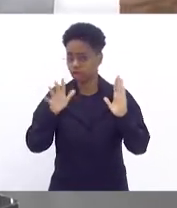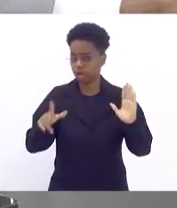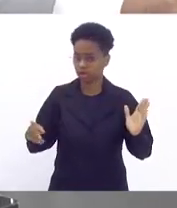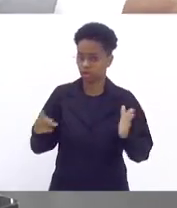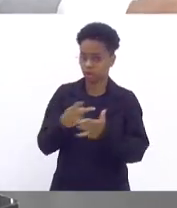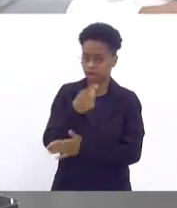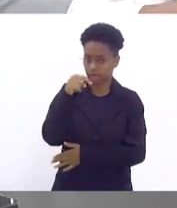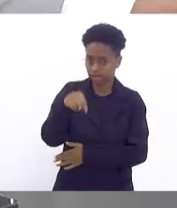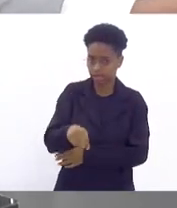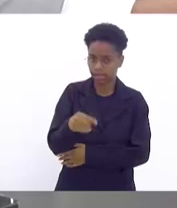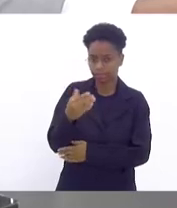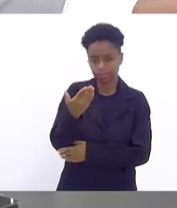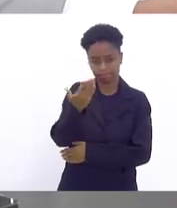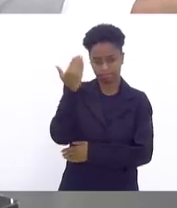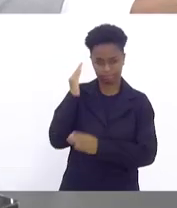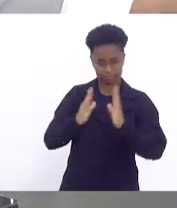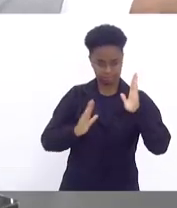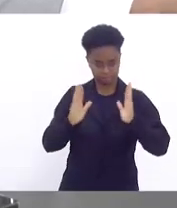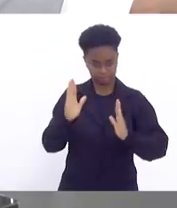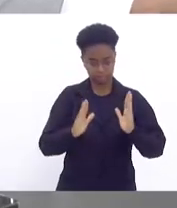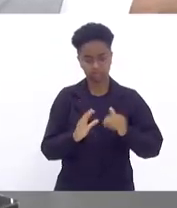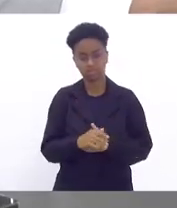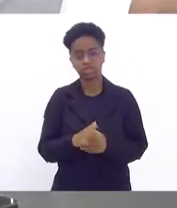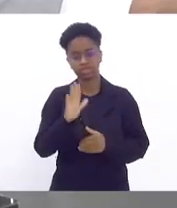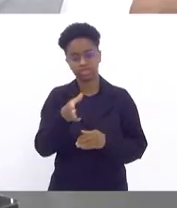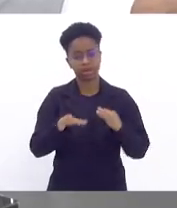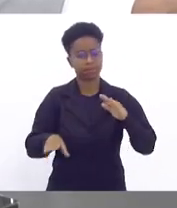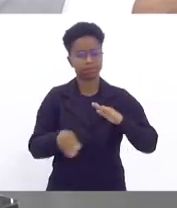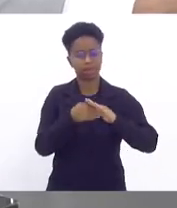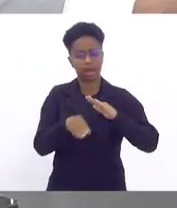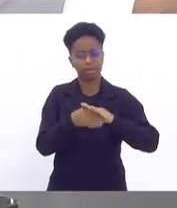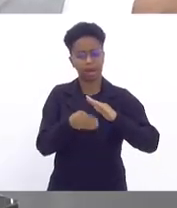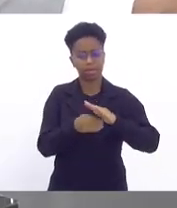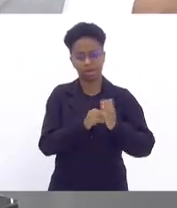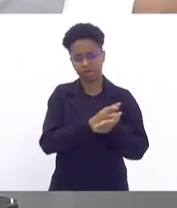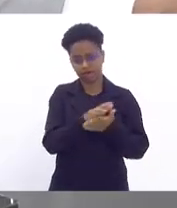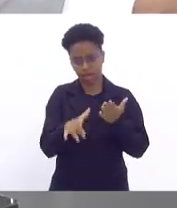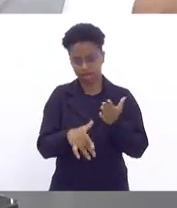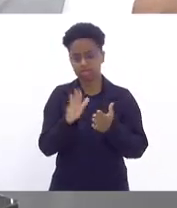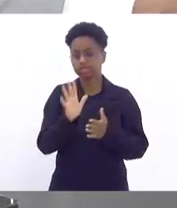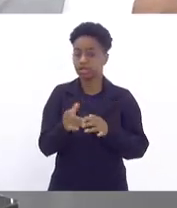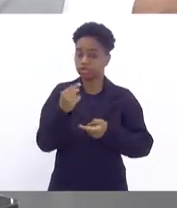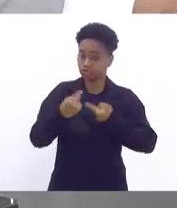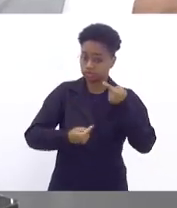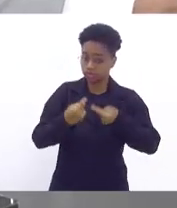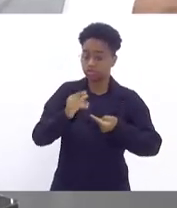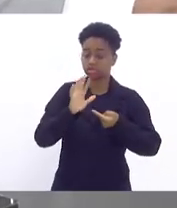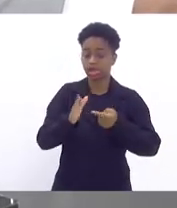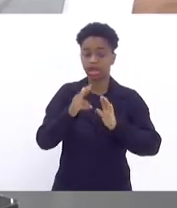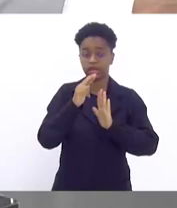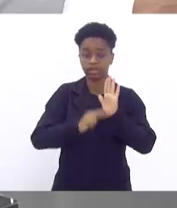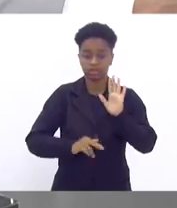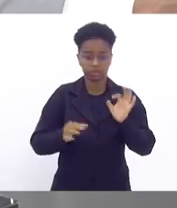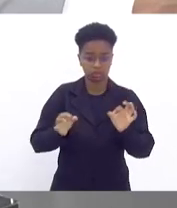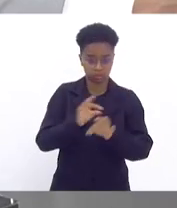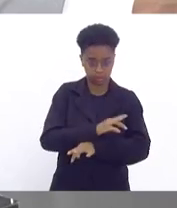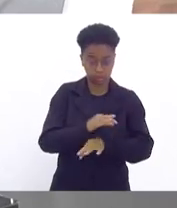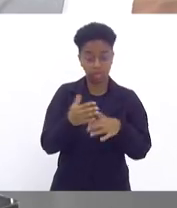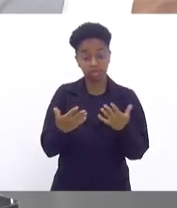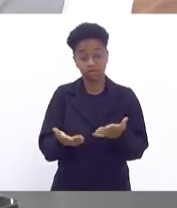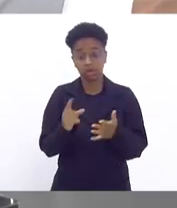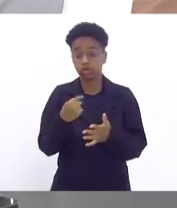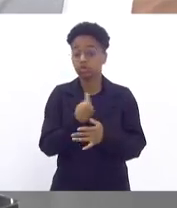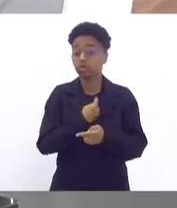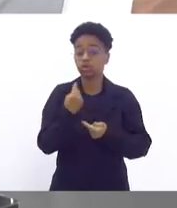na legislatura anterior já tinha recebido inúmeras emendas já tinha sido discutido já estava em redação do vencido Portanto o que nós